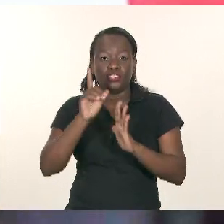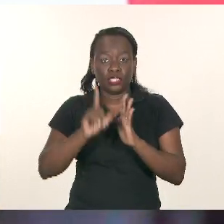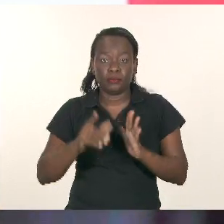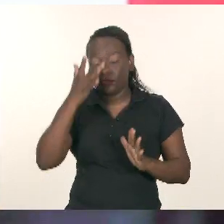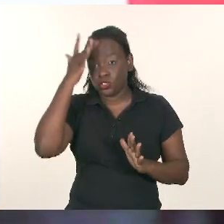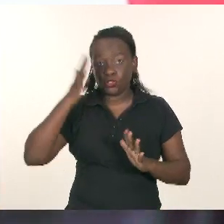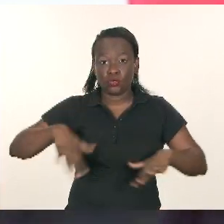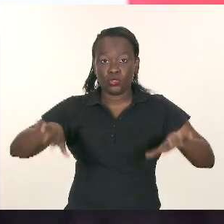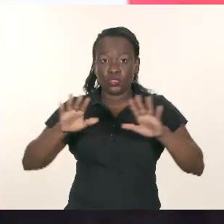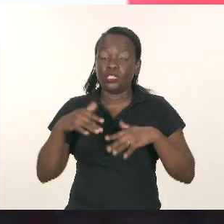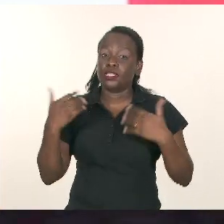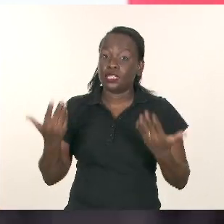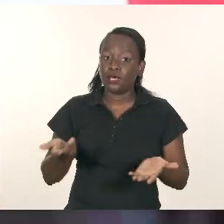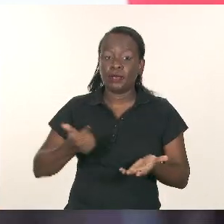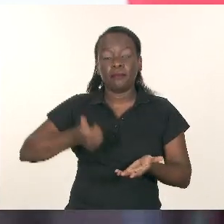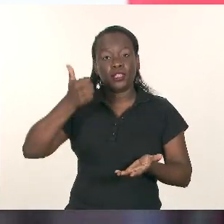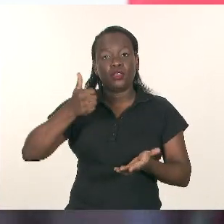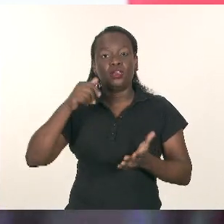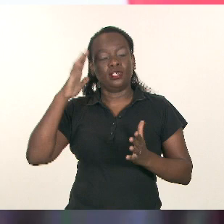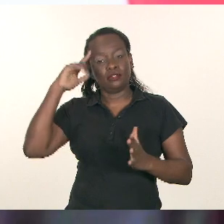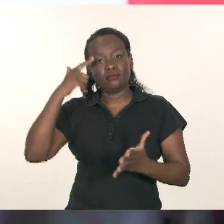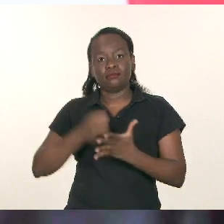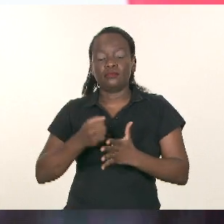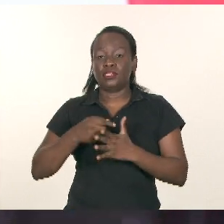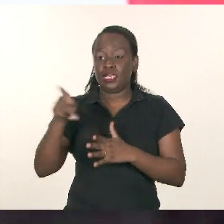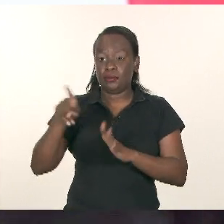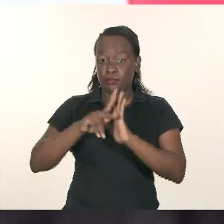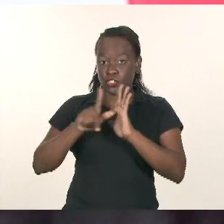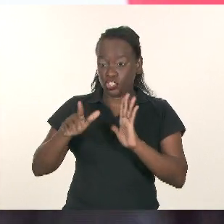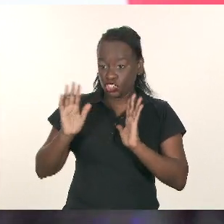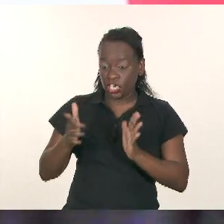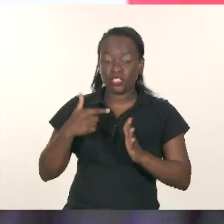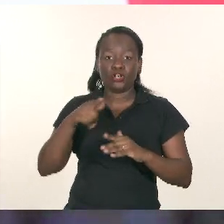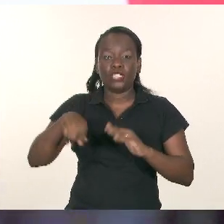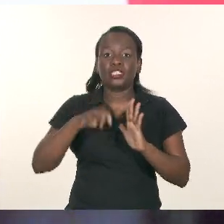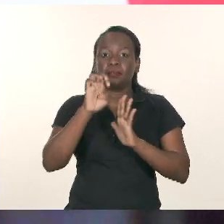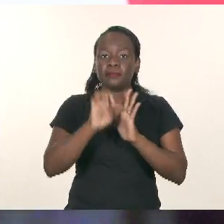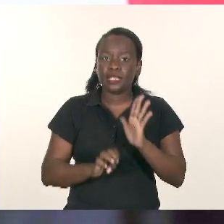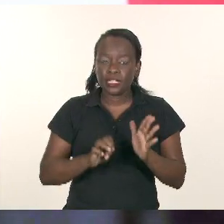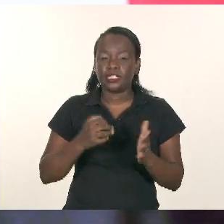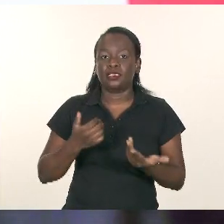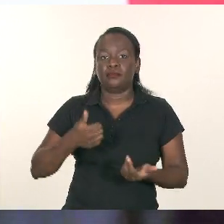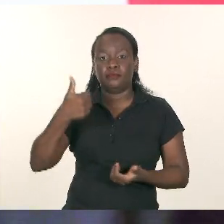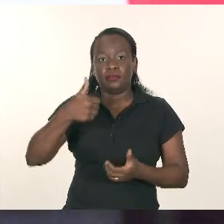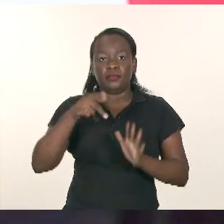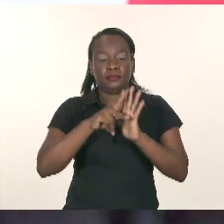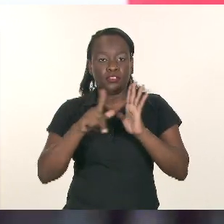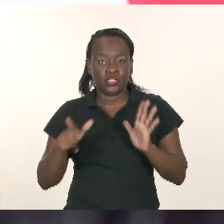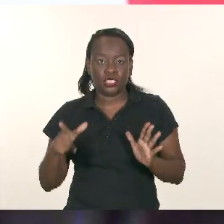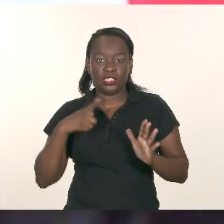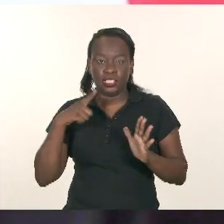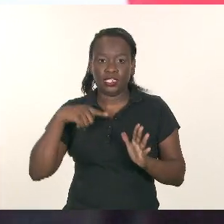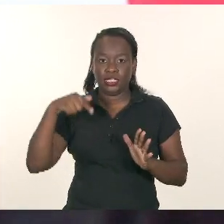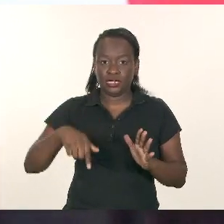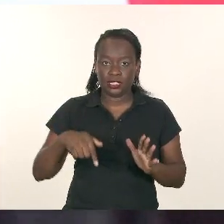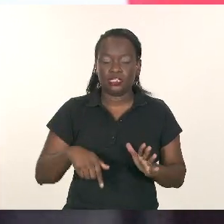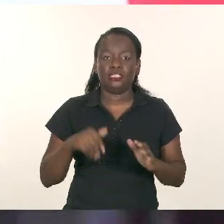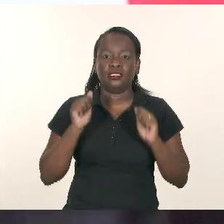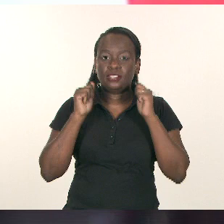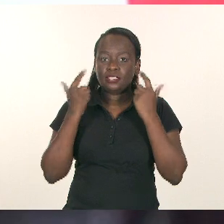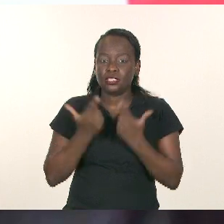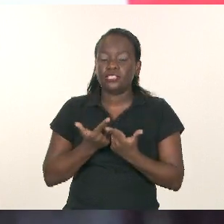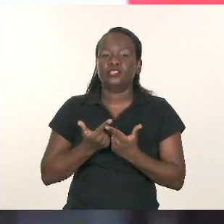gente resolveu emendar esse projeto do Luiz Martins como o primeiro projeto que está tramitando na casa